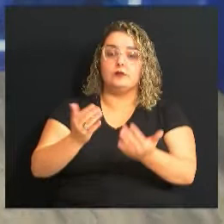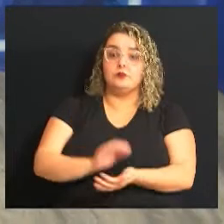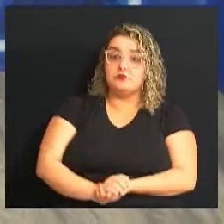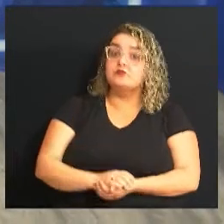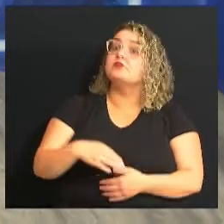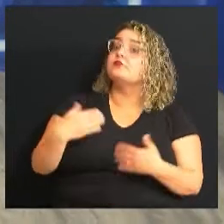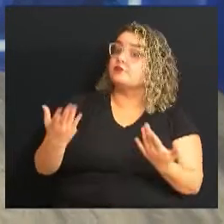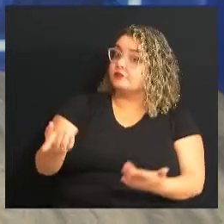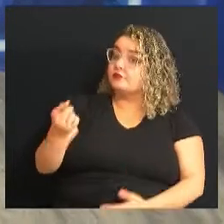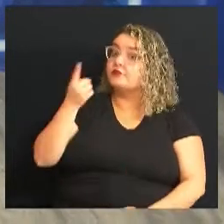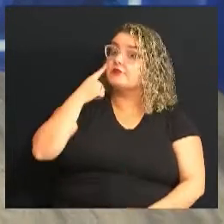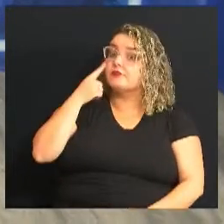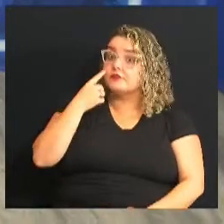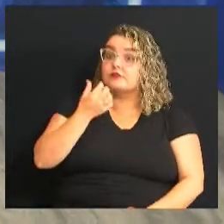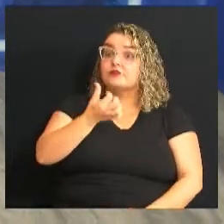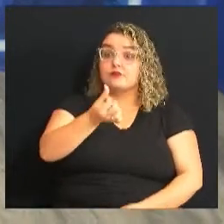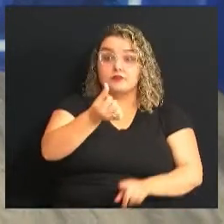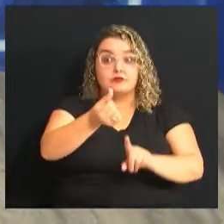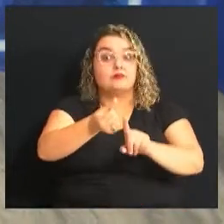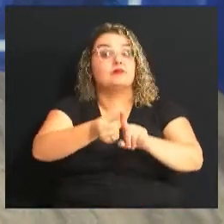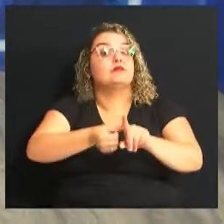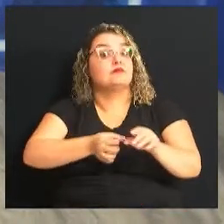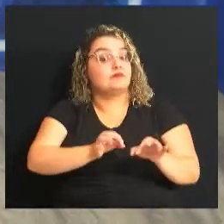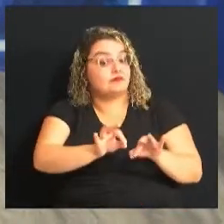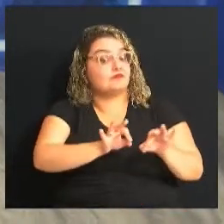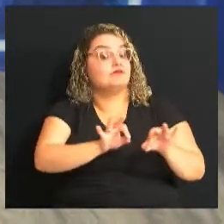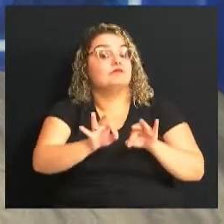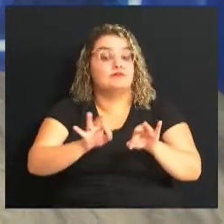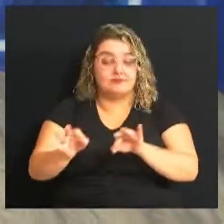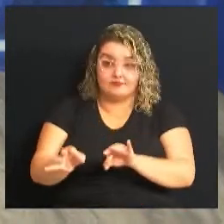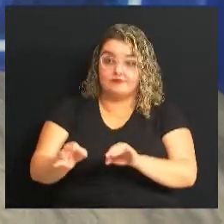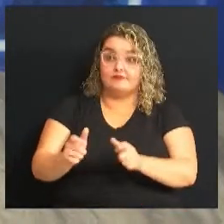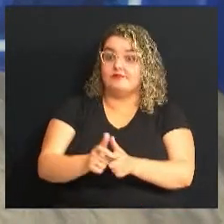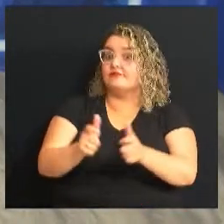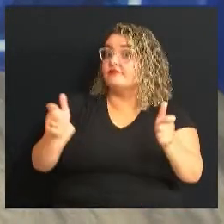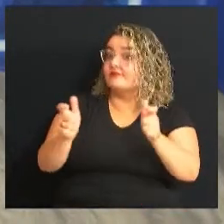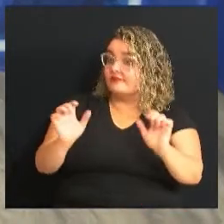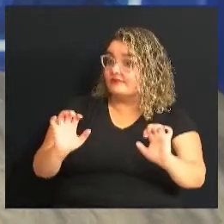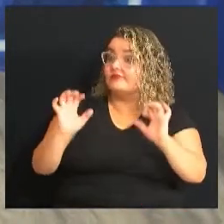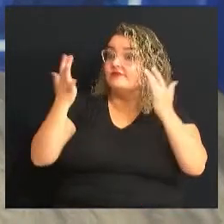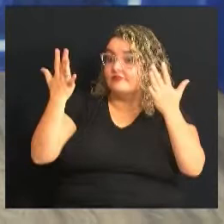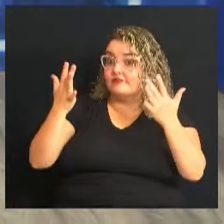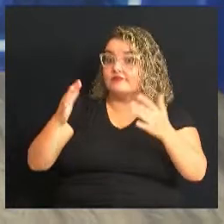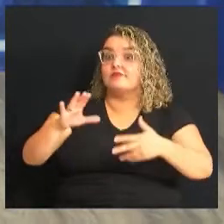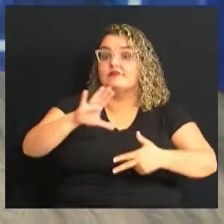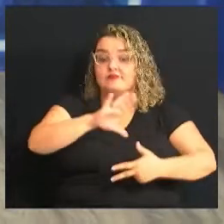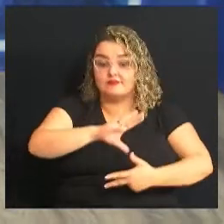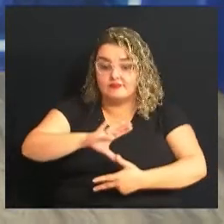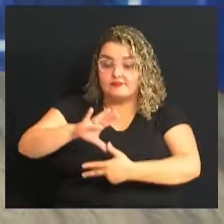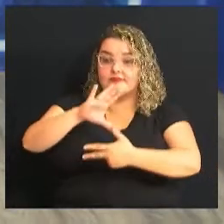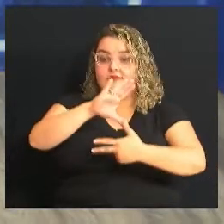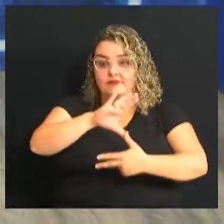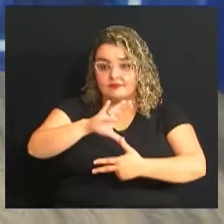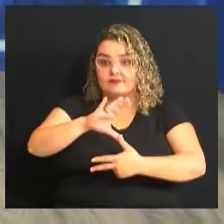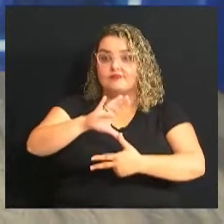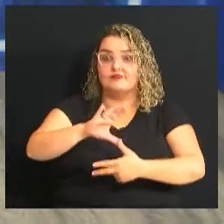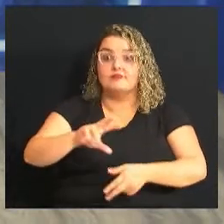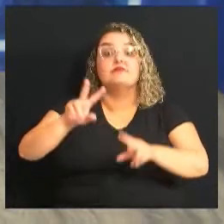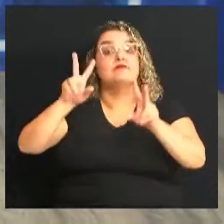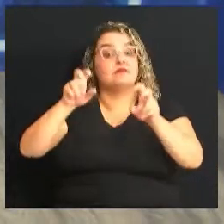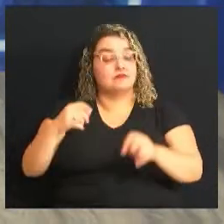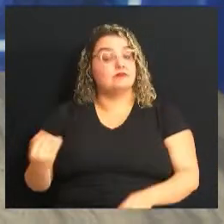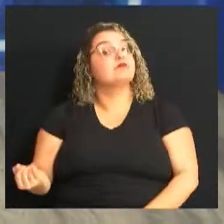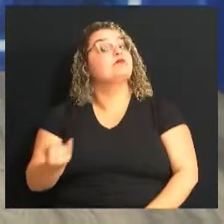em 6 meses, essa preparação para o maior evento da América Latina, um assunto muito importante